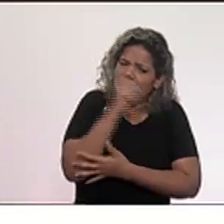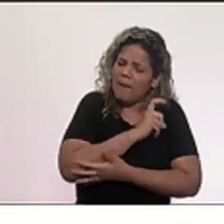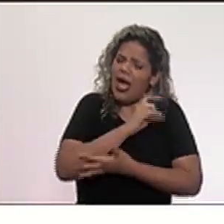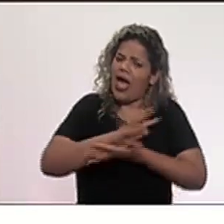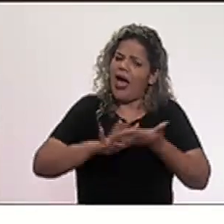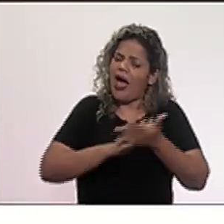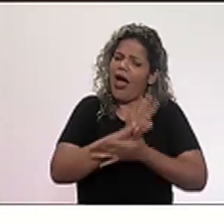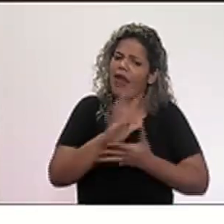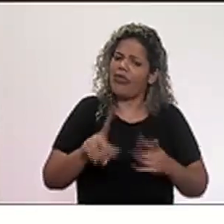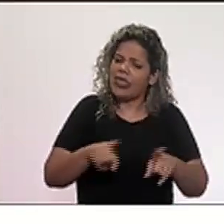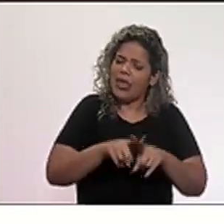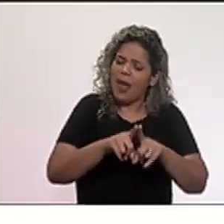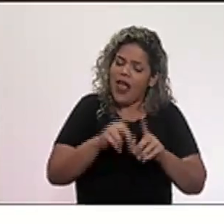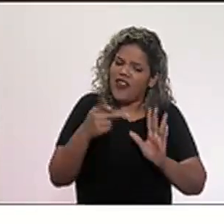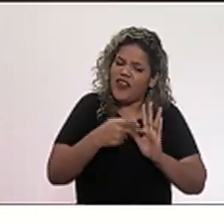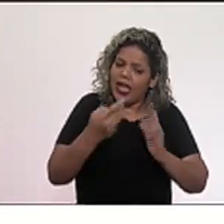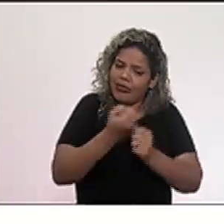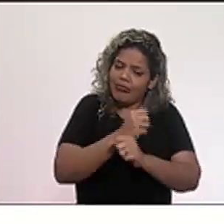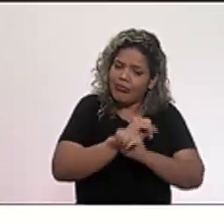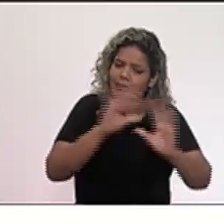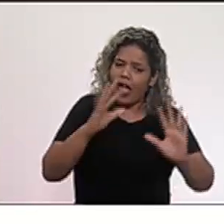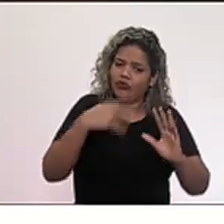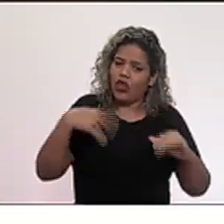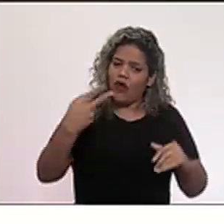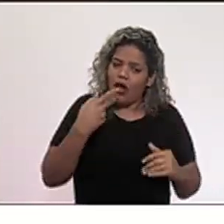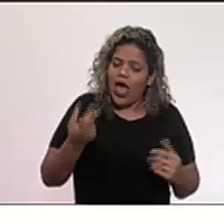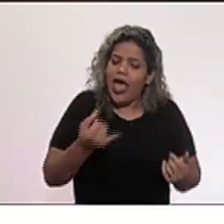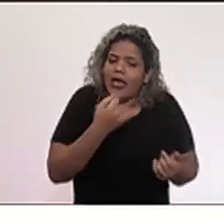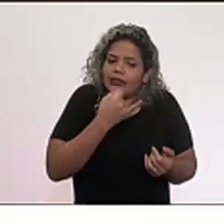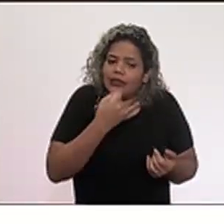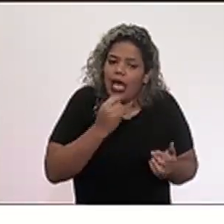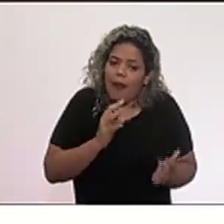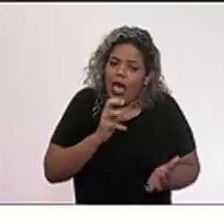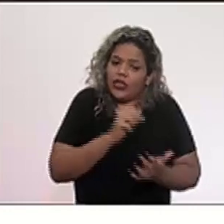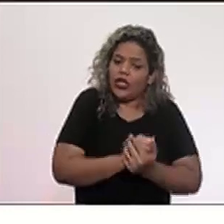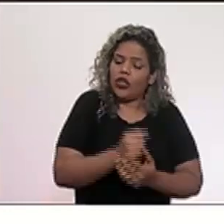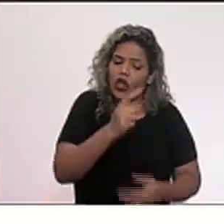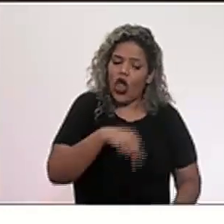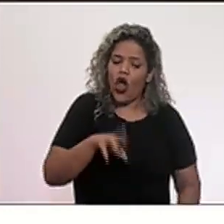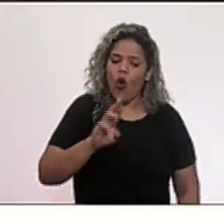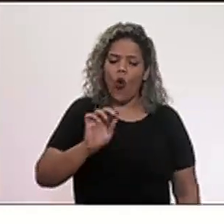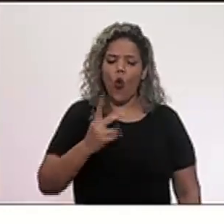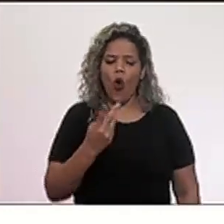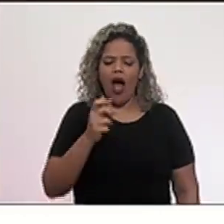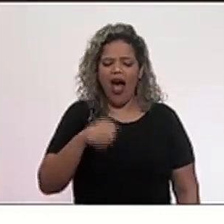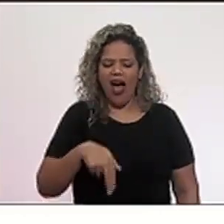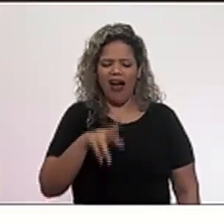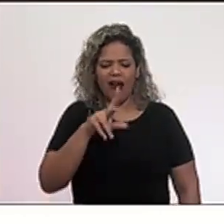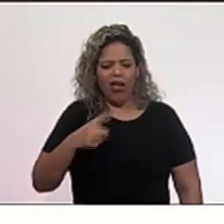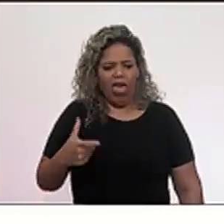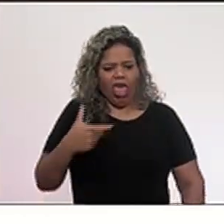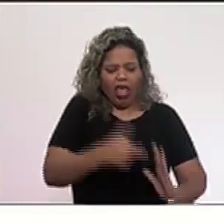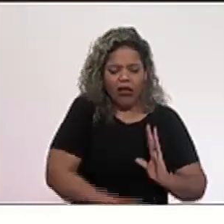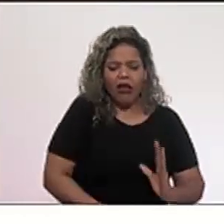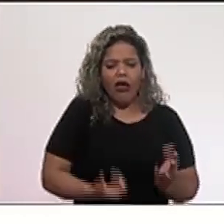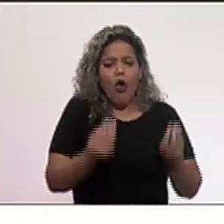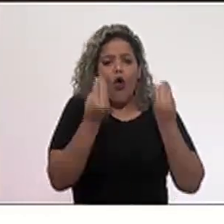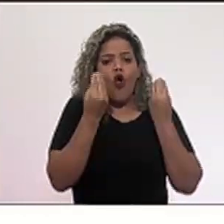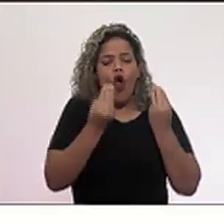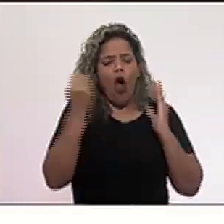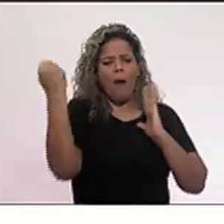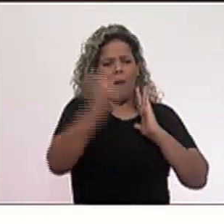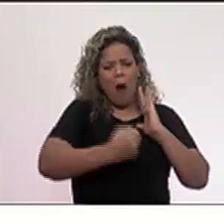e, sobretudo, trazendo a verdade. Faço aqui, por exemplo, o registro do menino Juan, brutalmente assassinado,